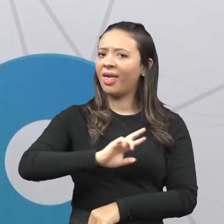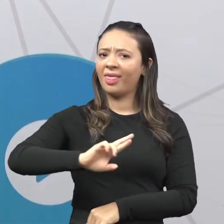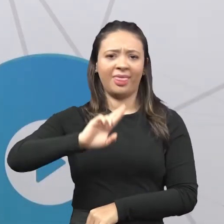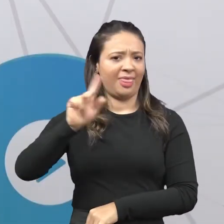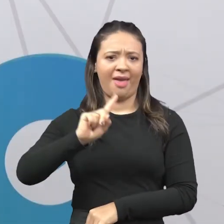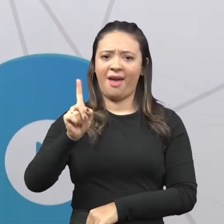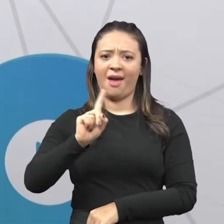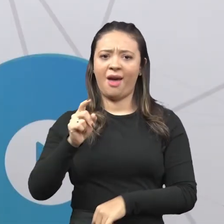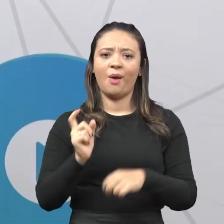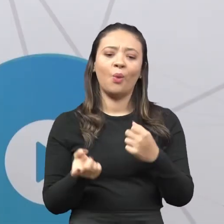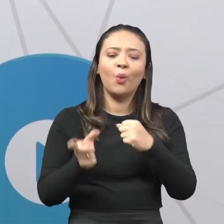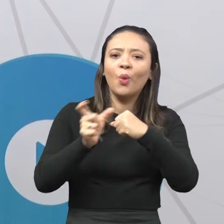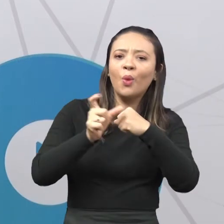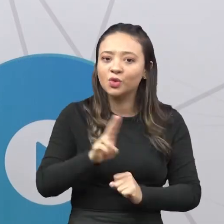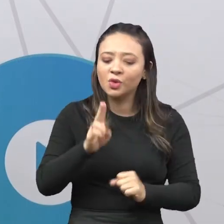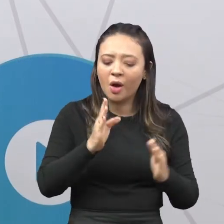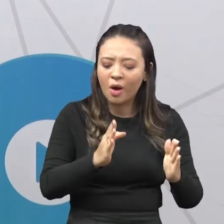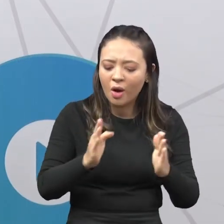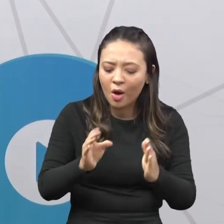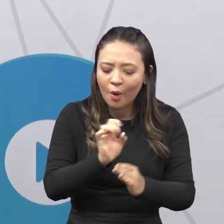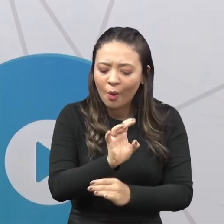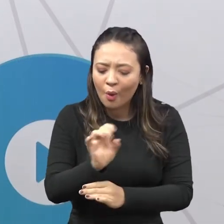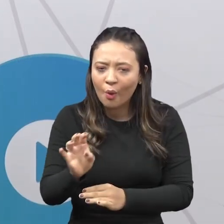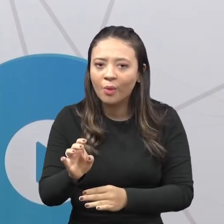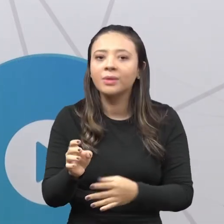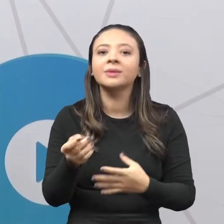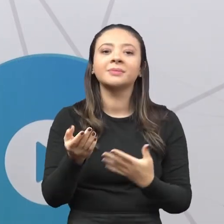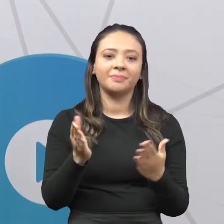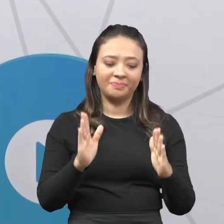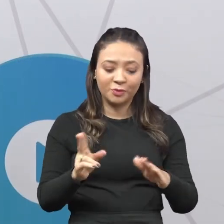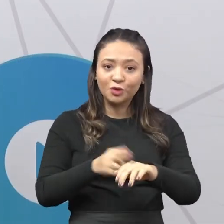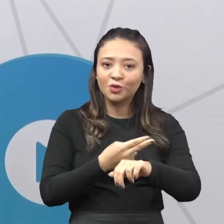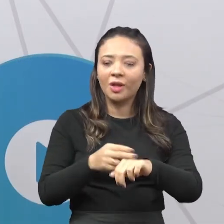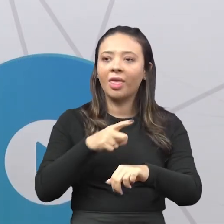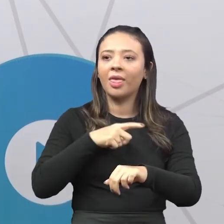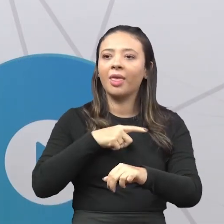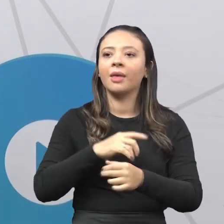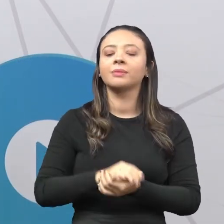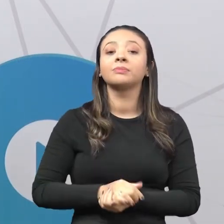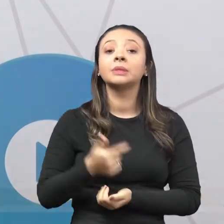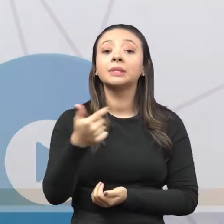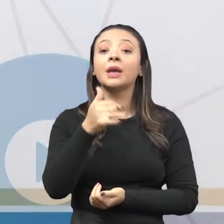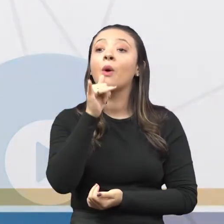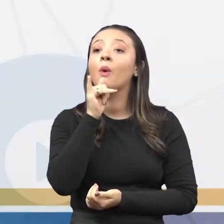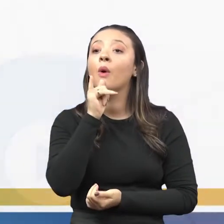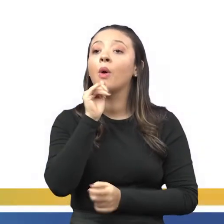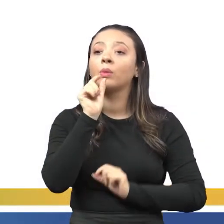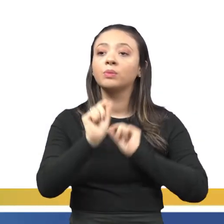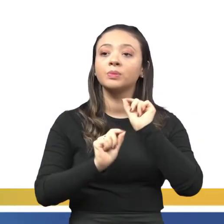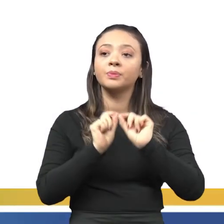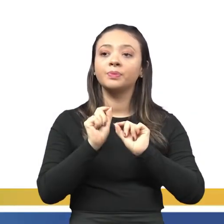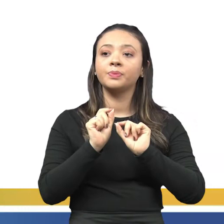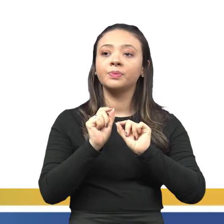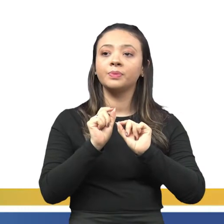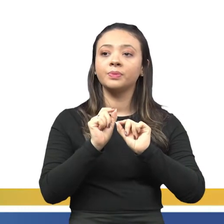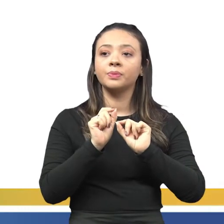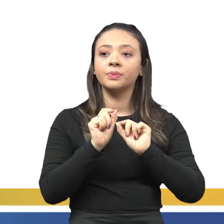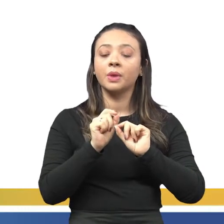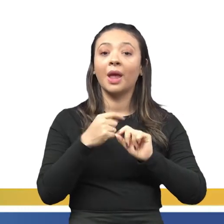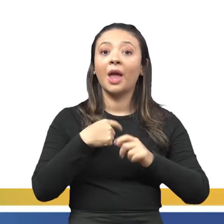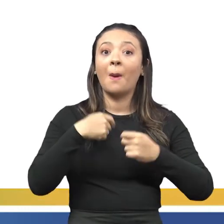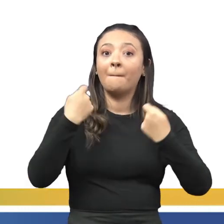Então, eu não posso contar o chocolate, mas eu posso contar a barra. E é aí que você vai usar os quantifiers. Próximo exemplo. I